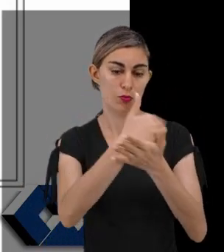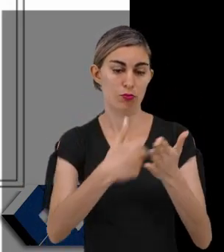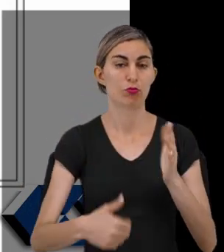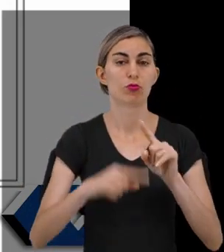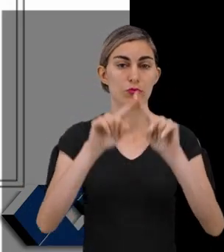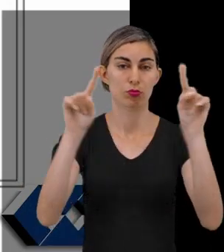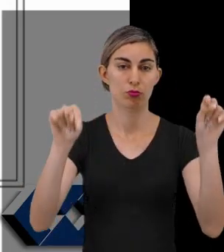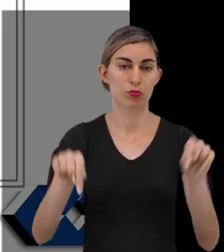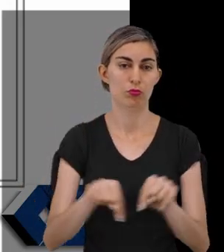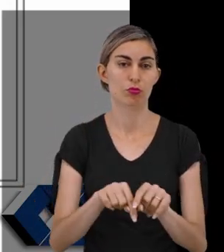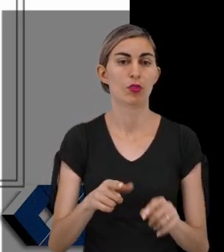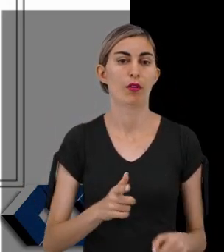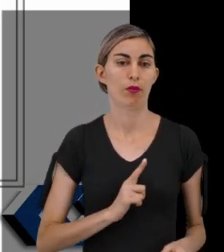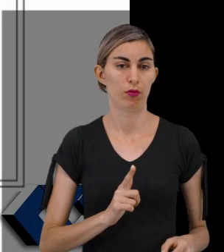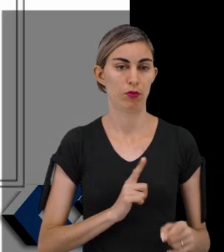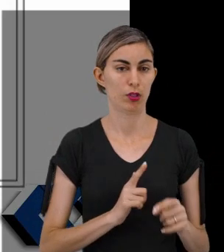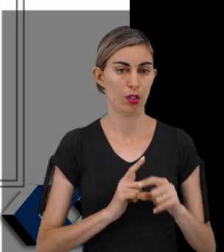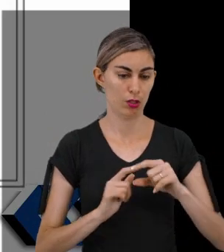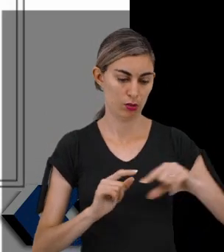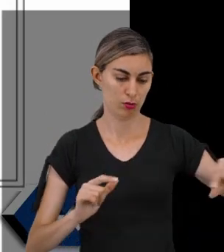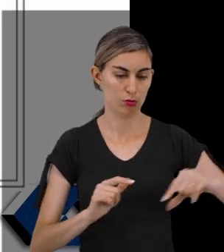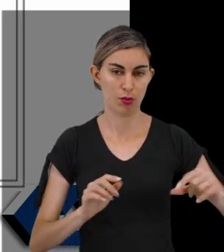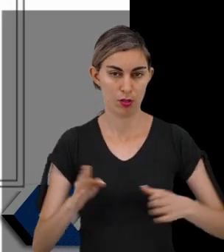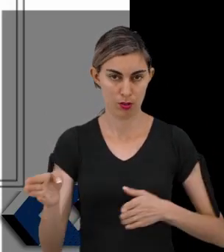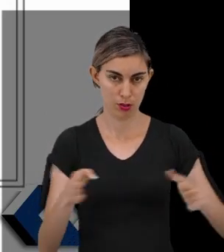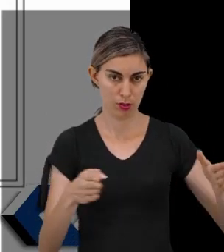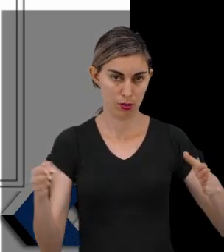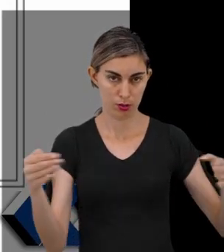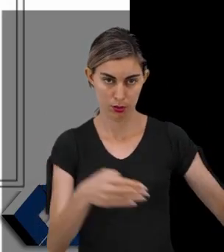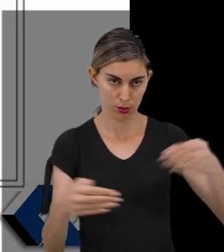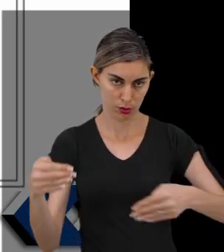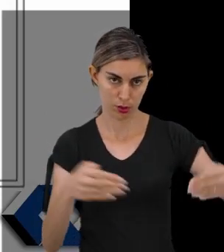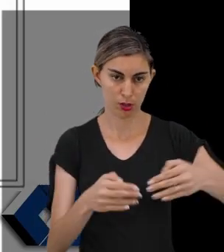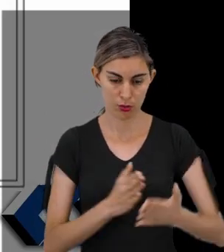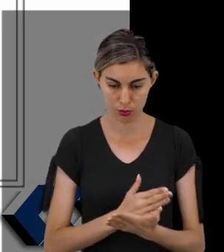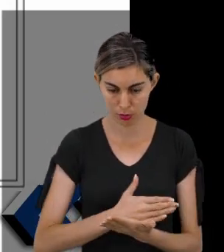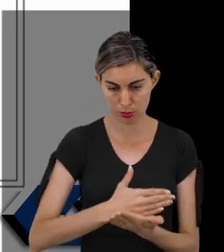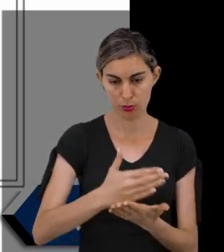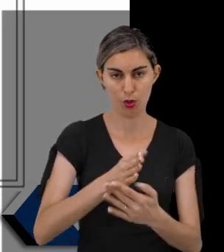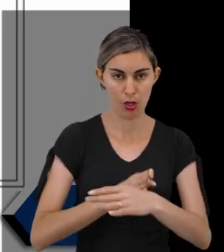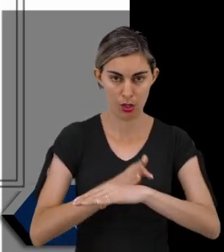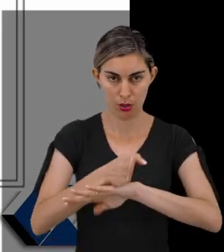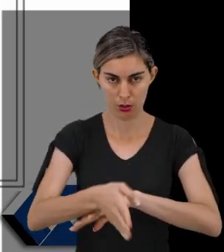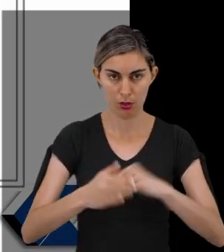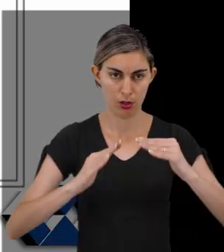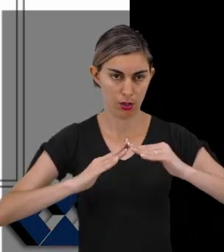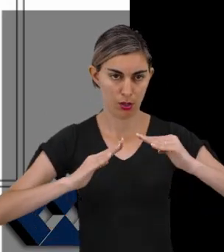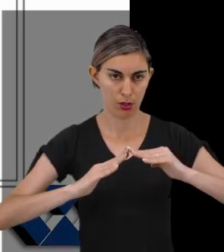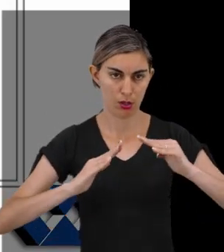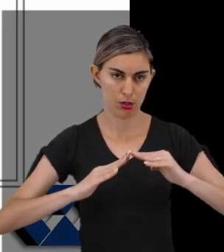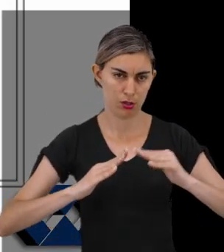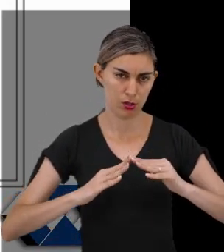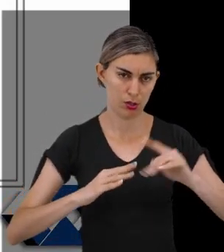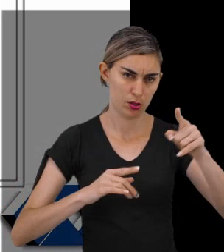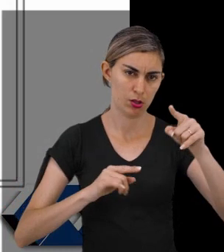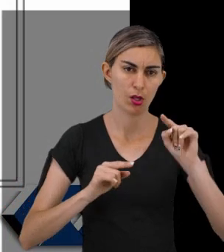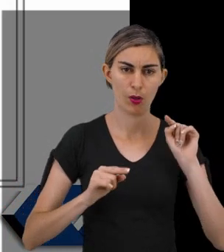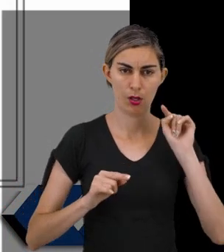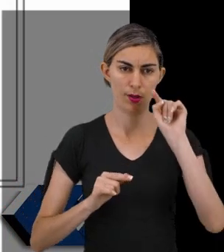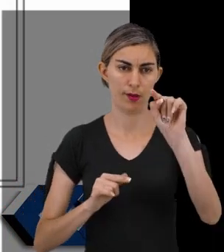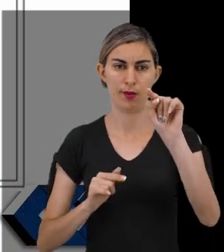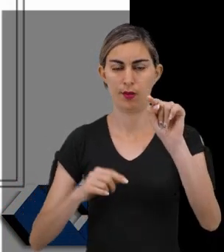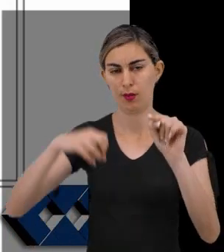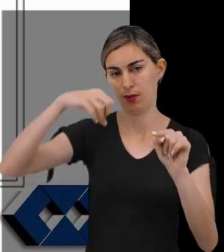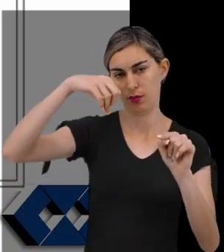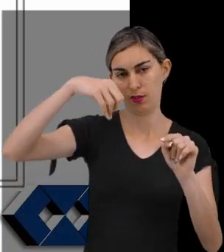Então, aqui a gente tem o acesso da residência, né? Aqui nesse início a gente tem um ponto de campainha,